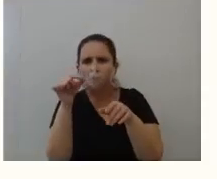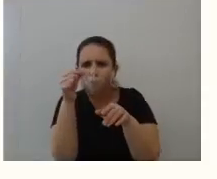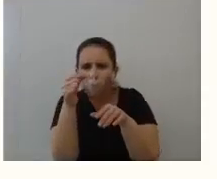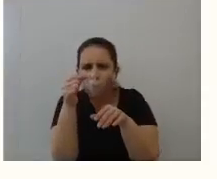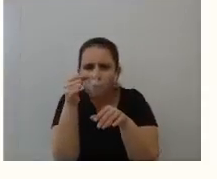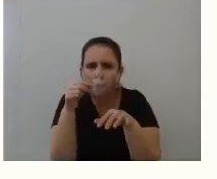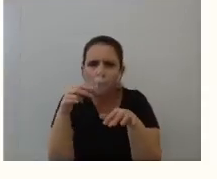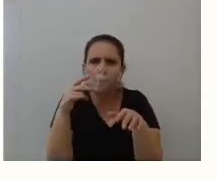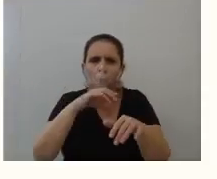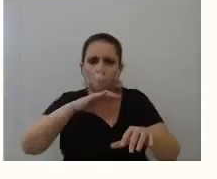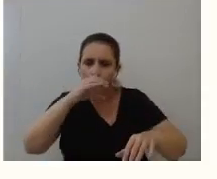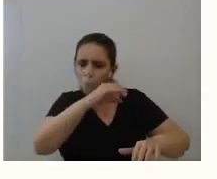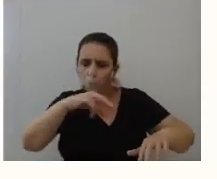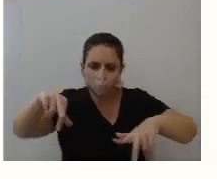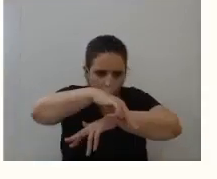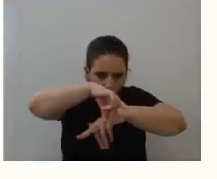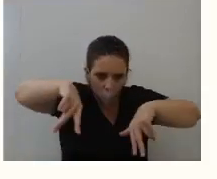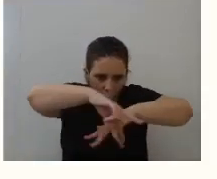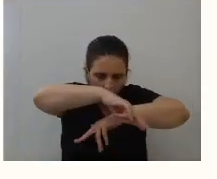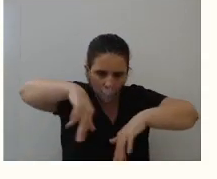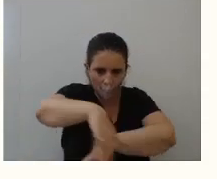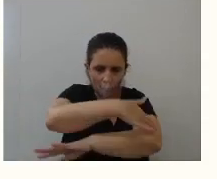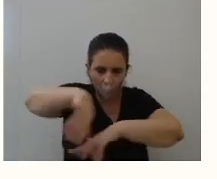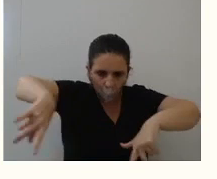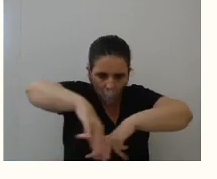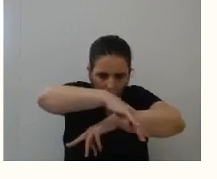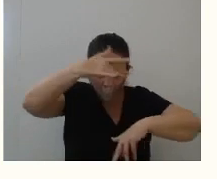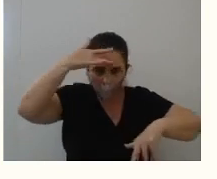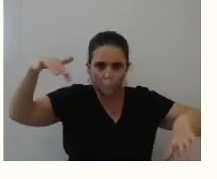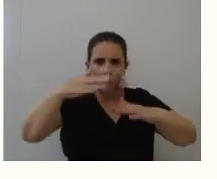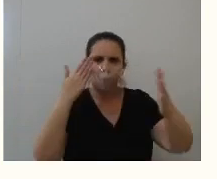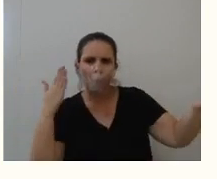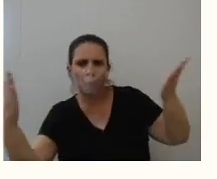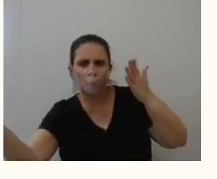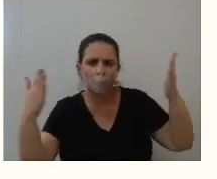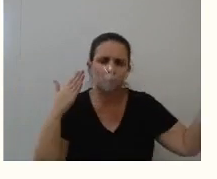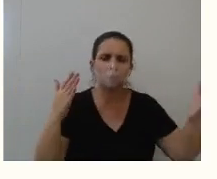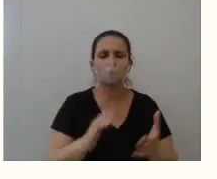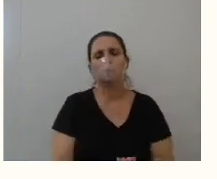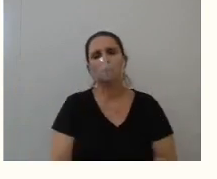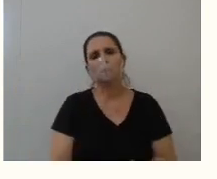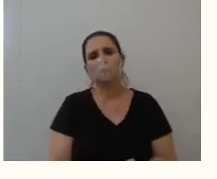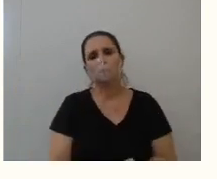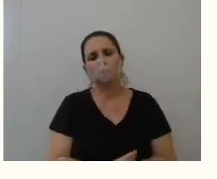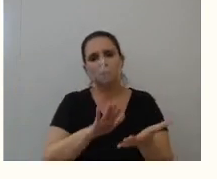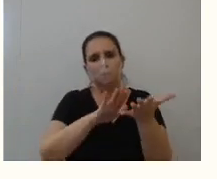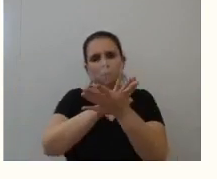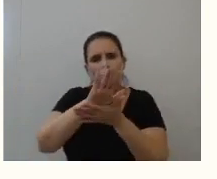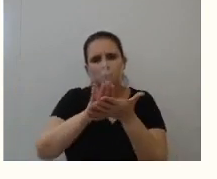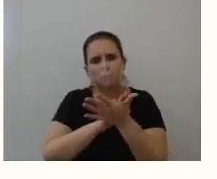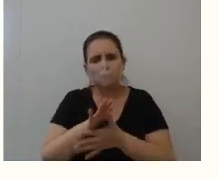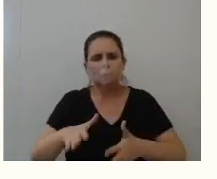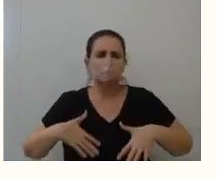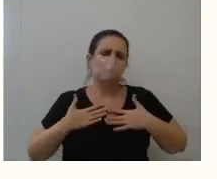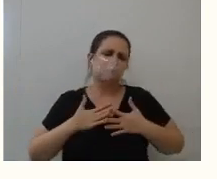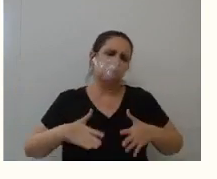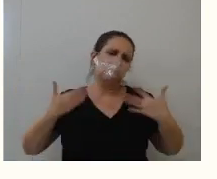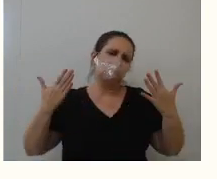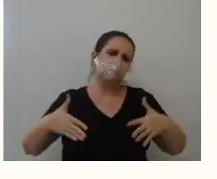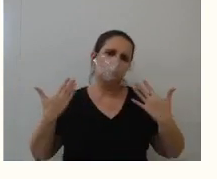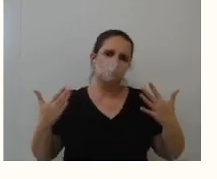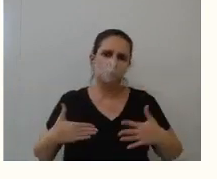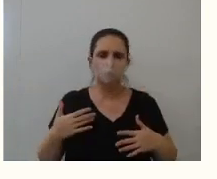apressadas. Tudo aí são exemplos de orações comparativas. Perceba, nada nos anima